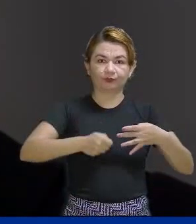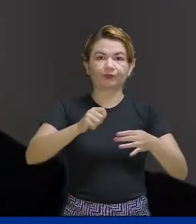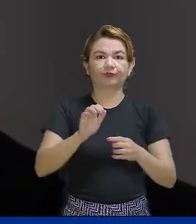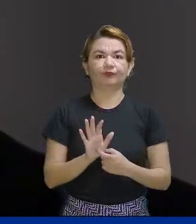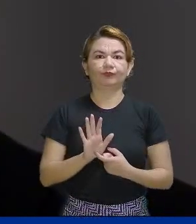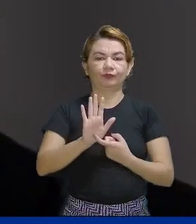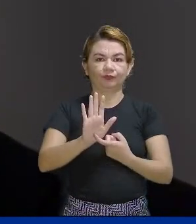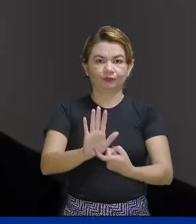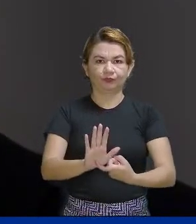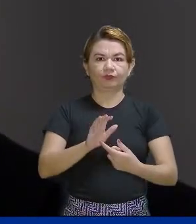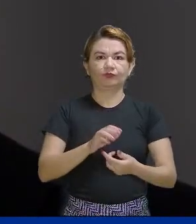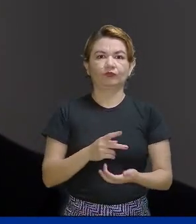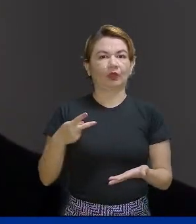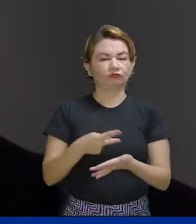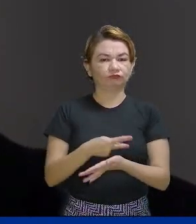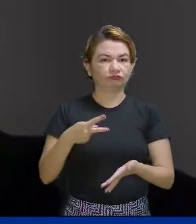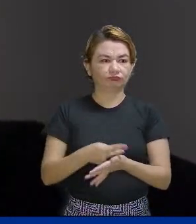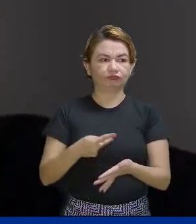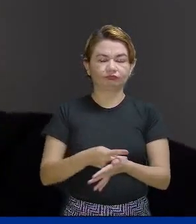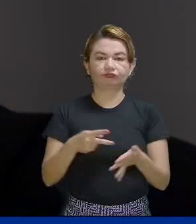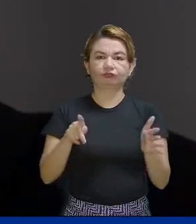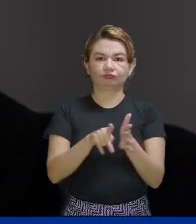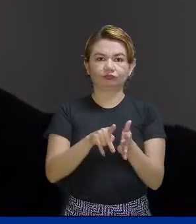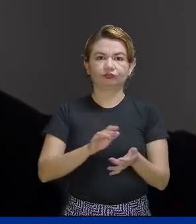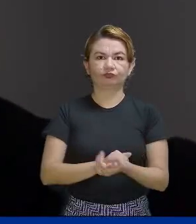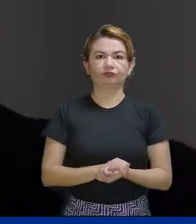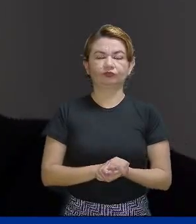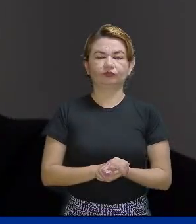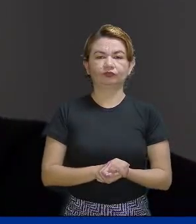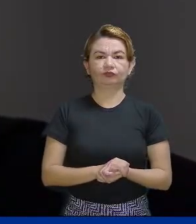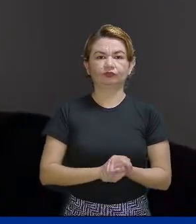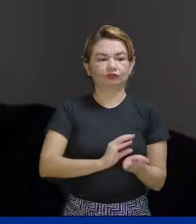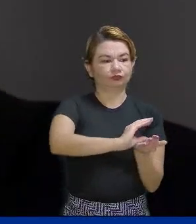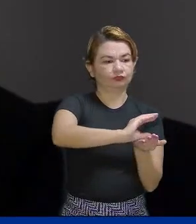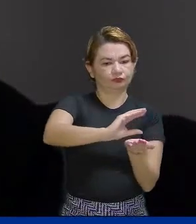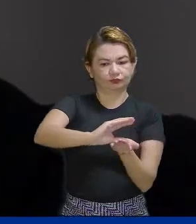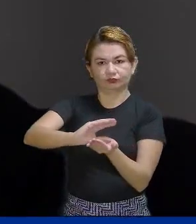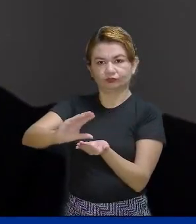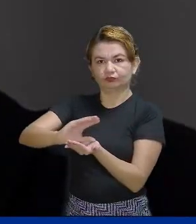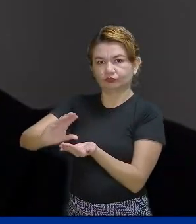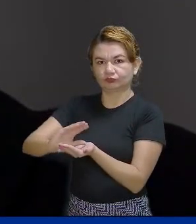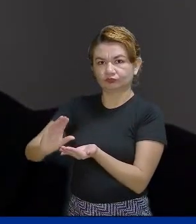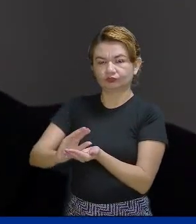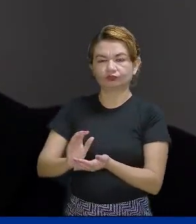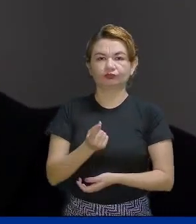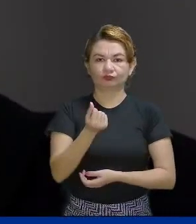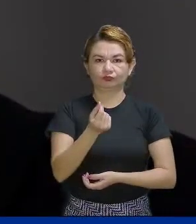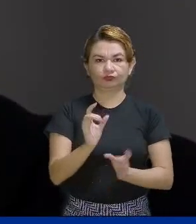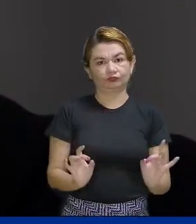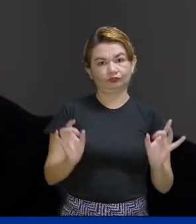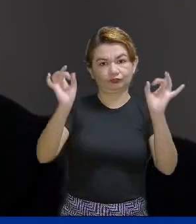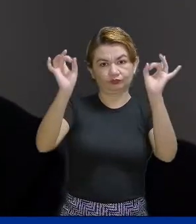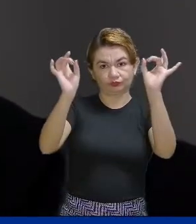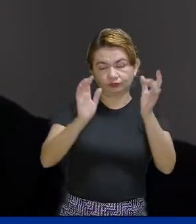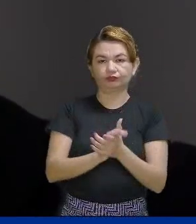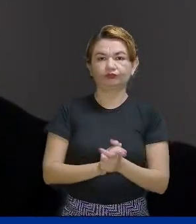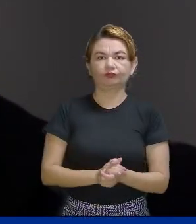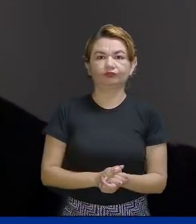de irregularidades relacionadas a repasse do recurso do Fundo Especial,